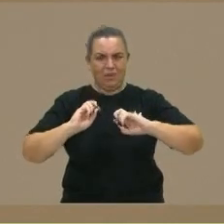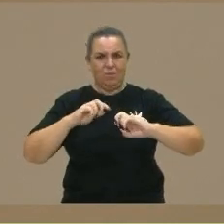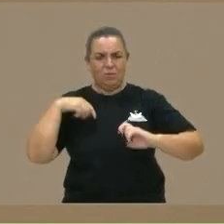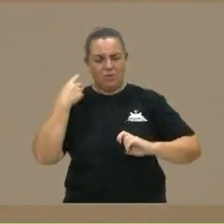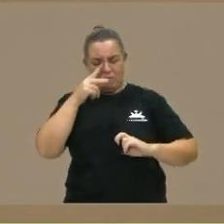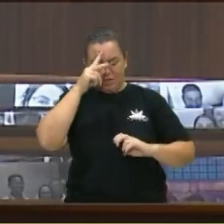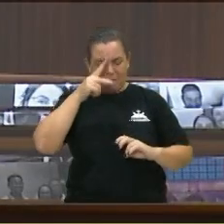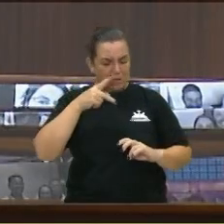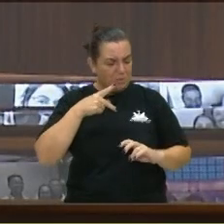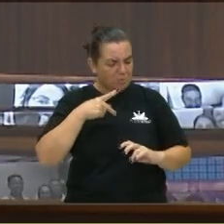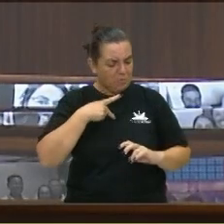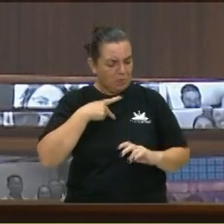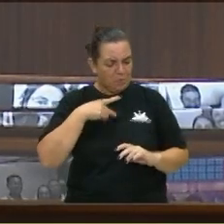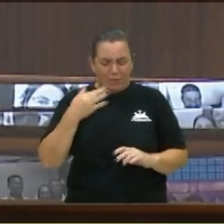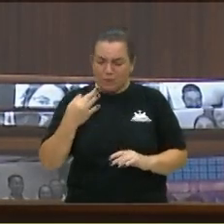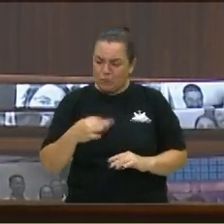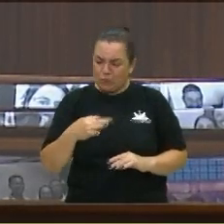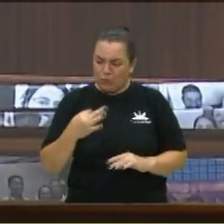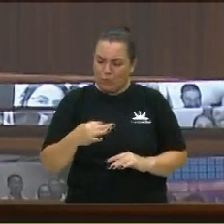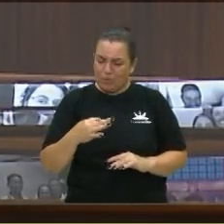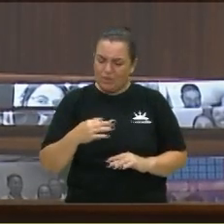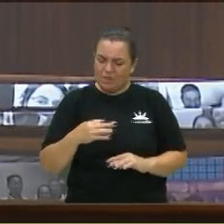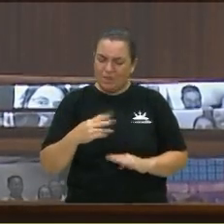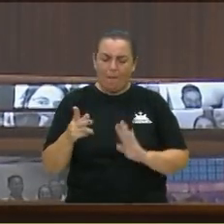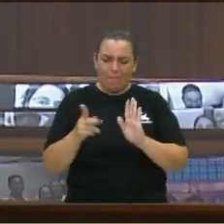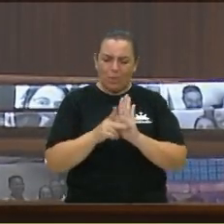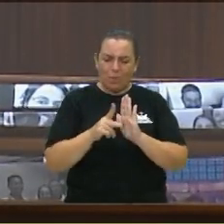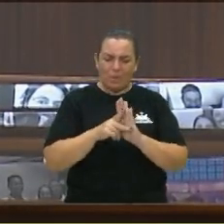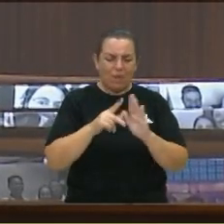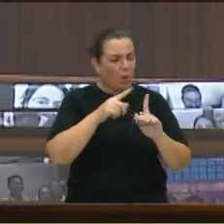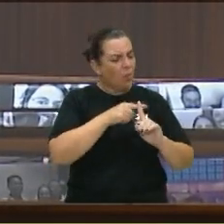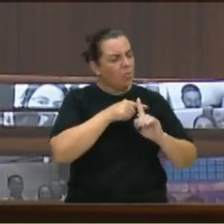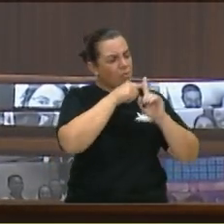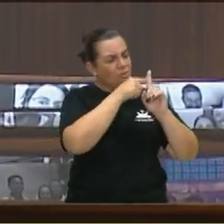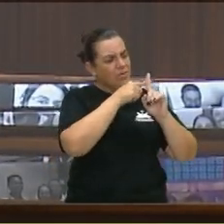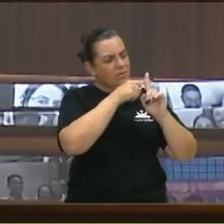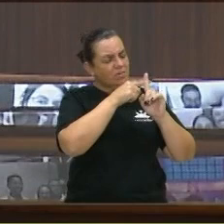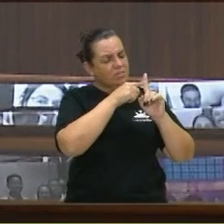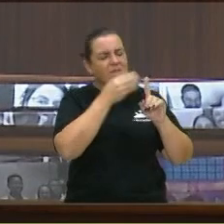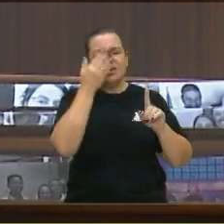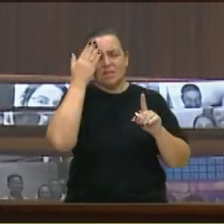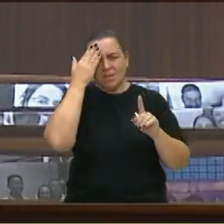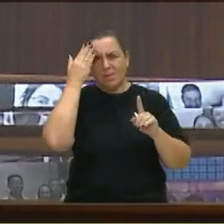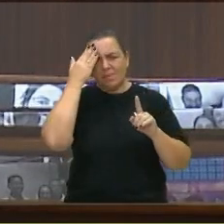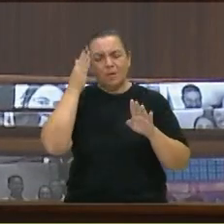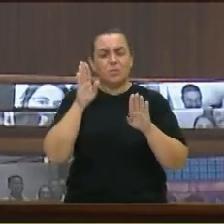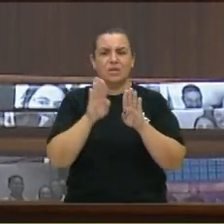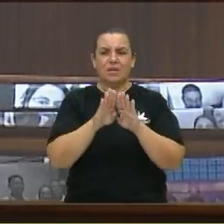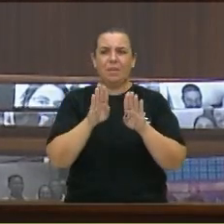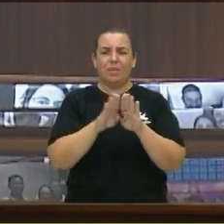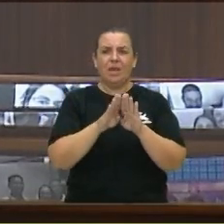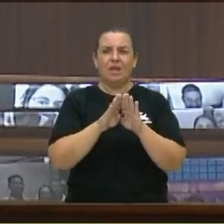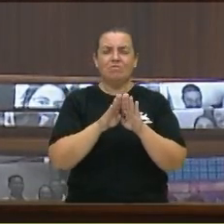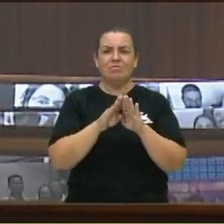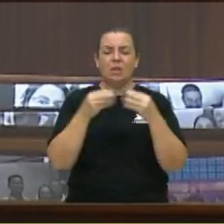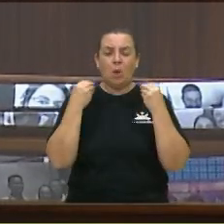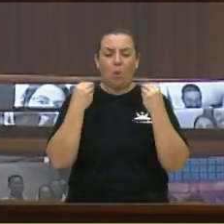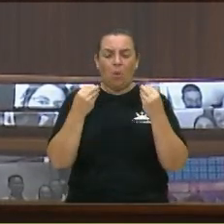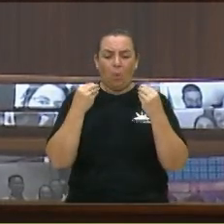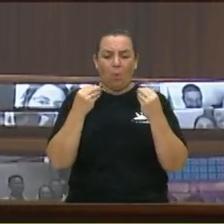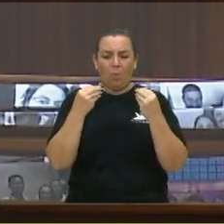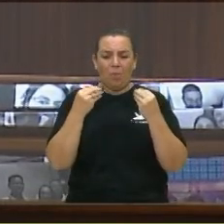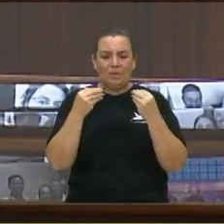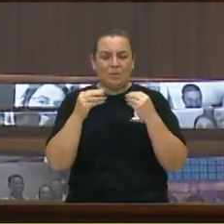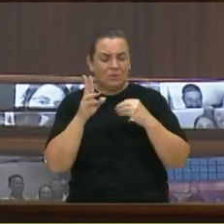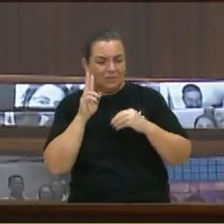a lidarmos com as nossas cruzes, a sabermos lidar com o sofrimento.